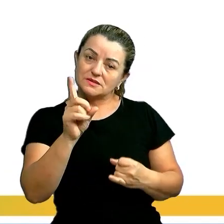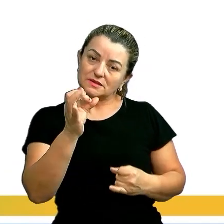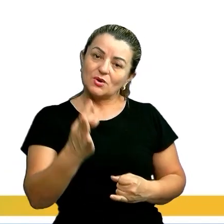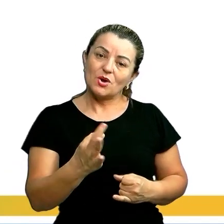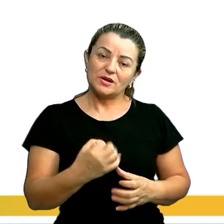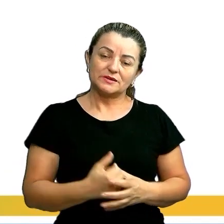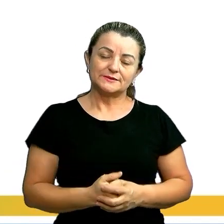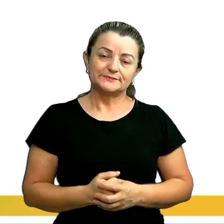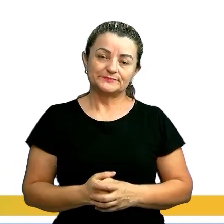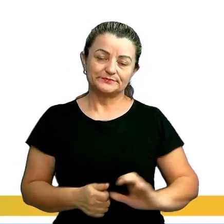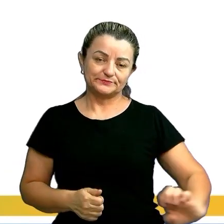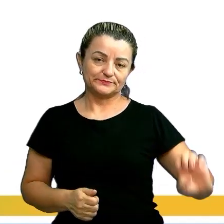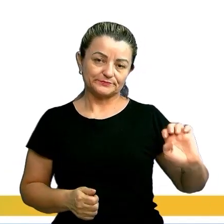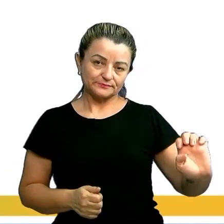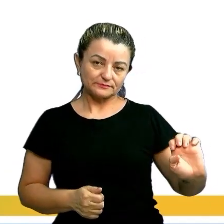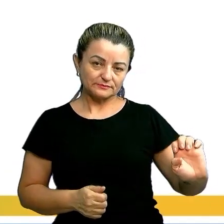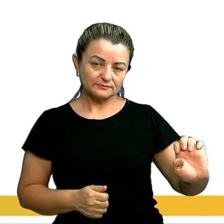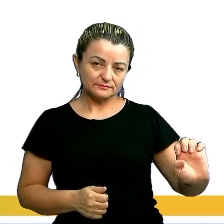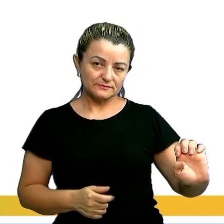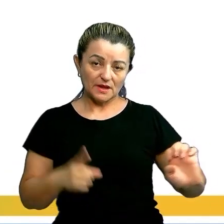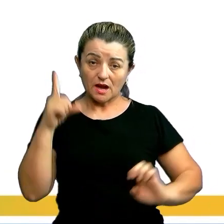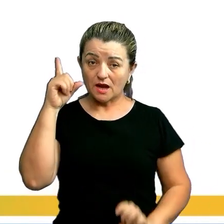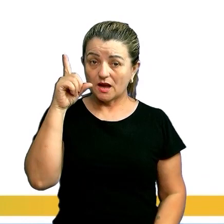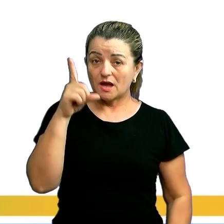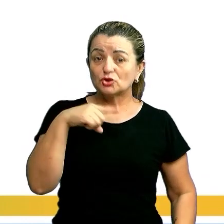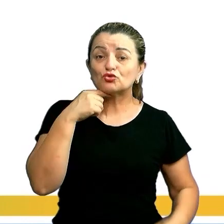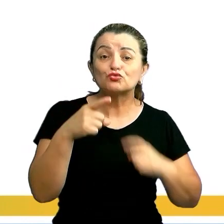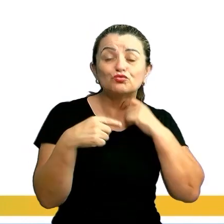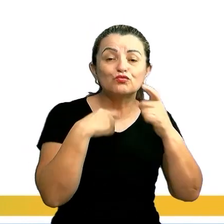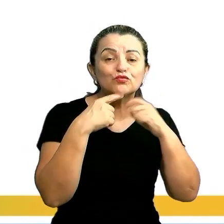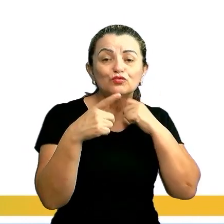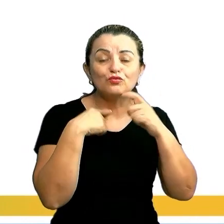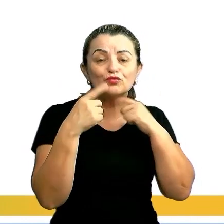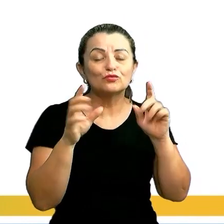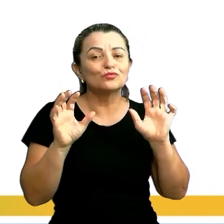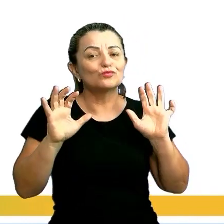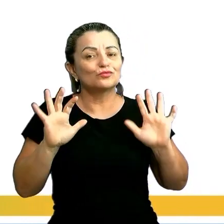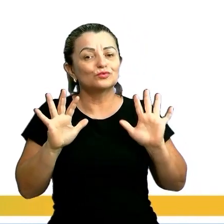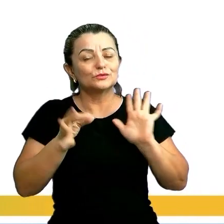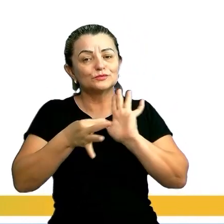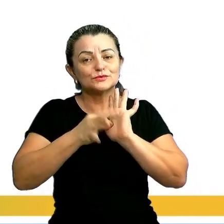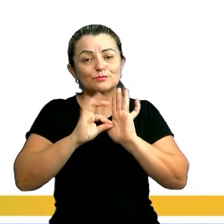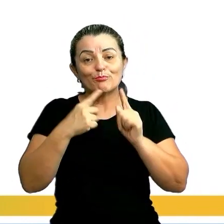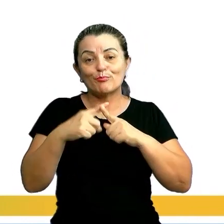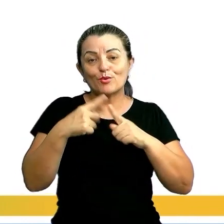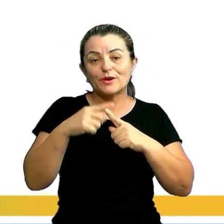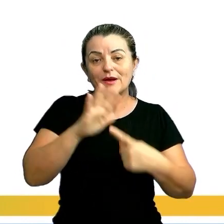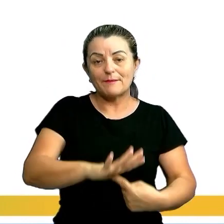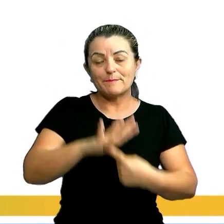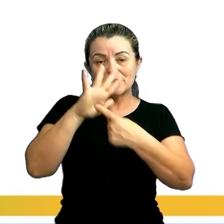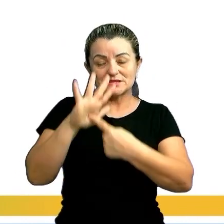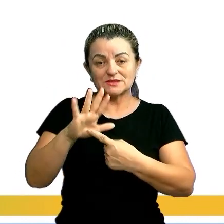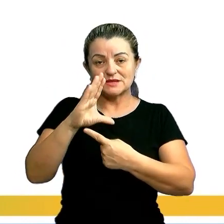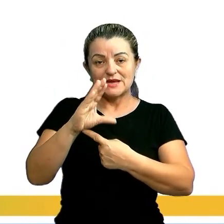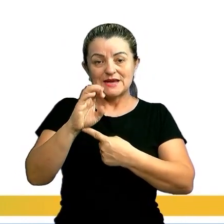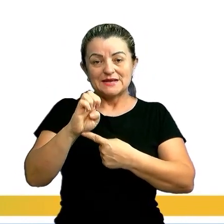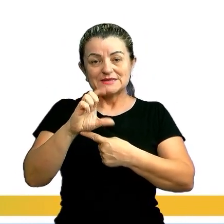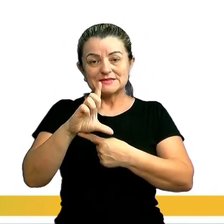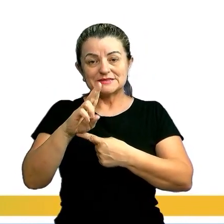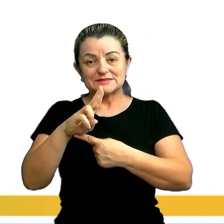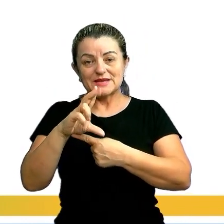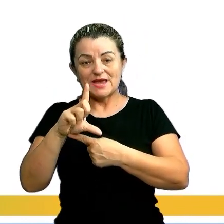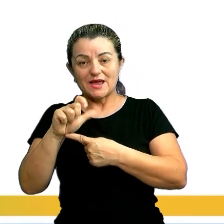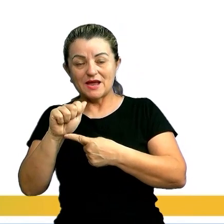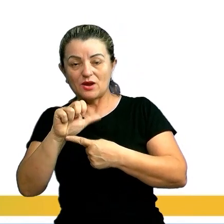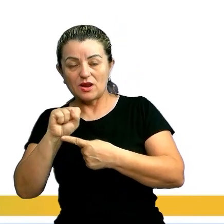correta. Letra E. A confusão é justificável devido à presença de células